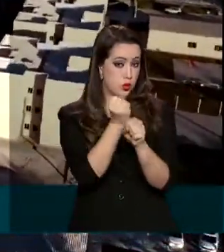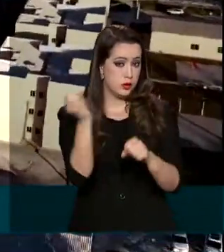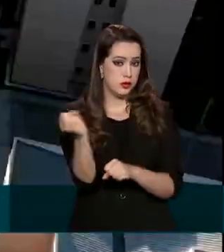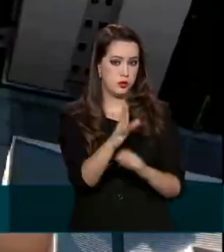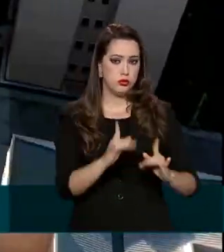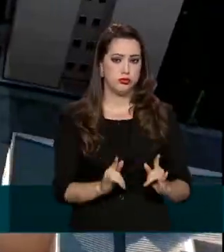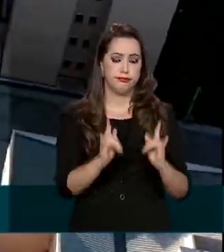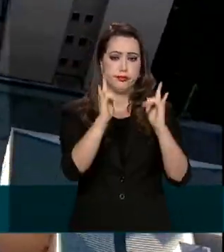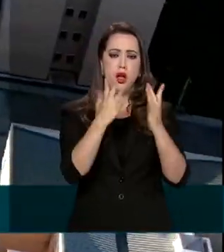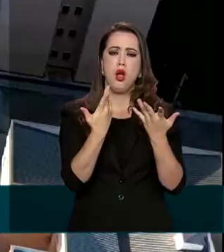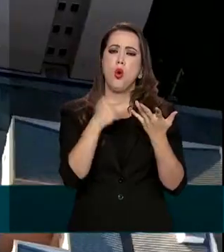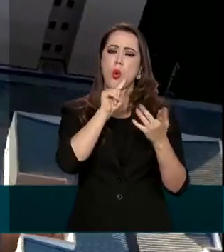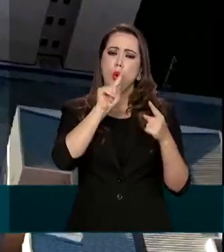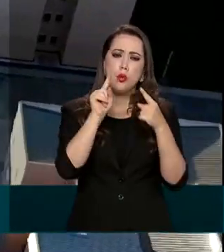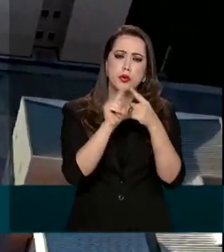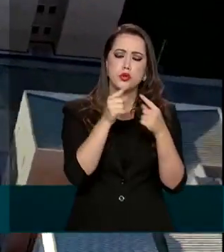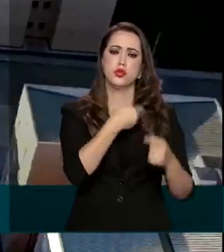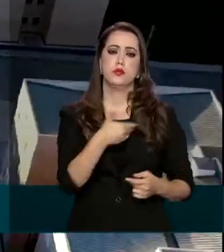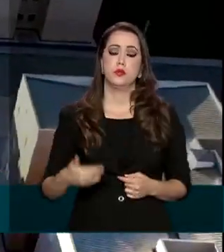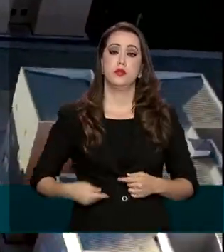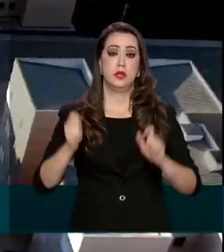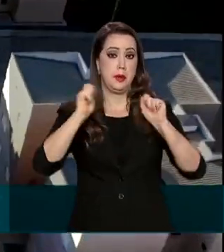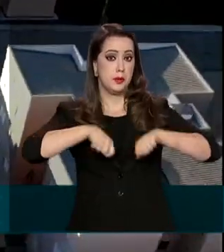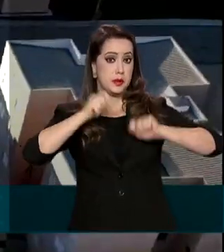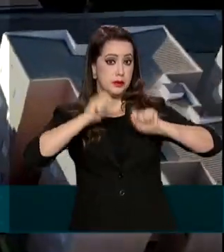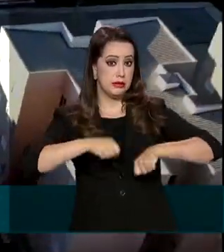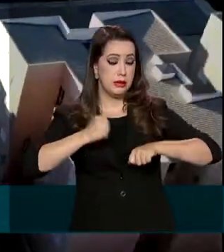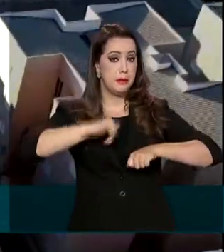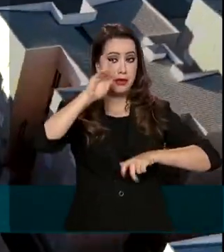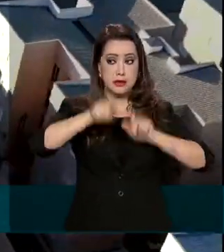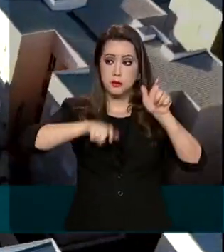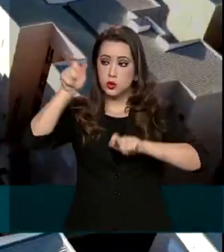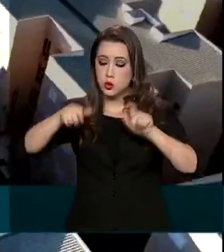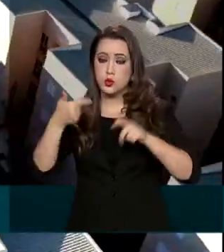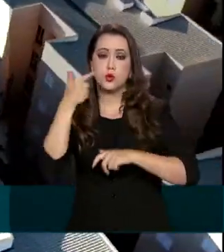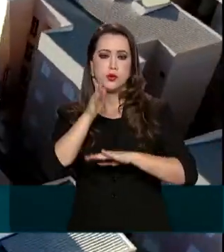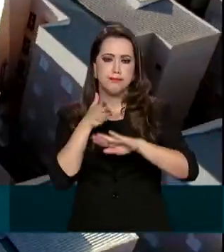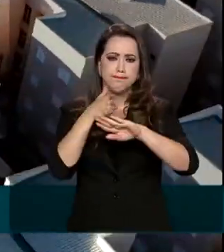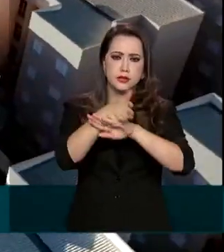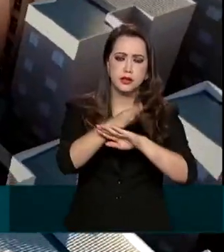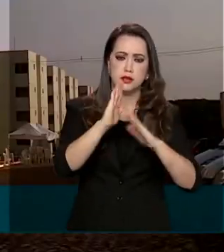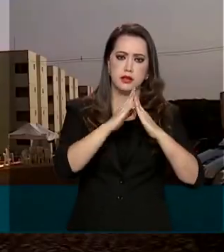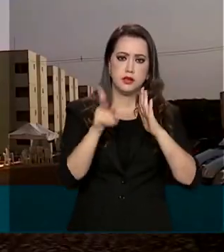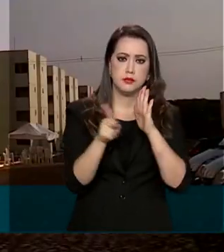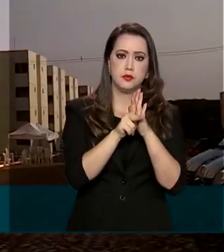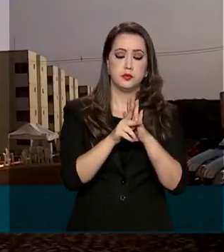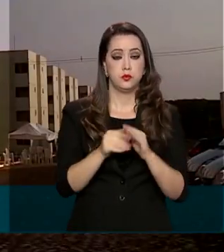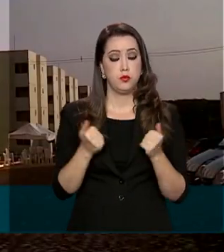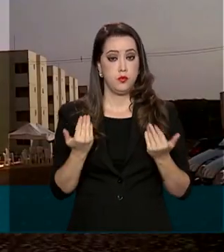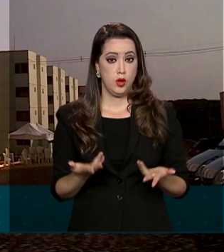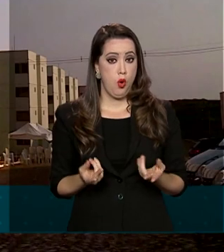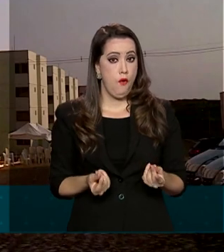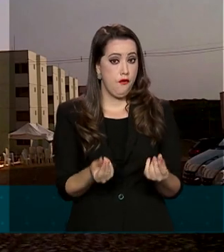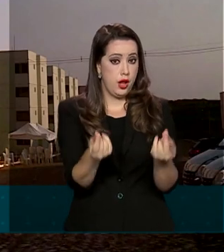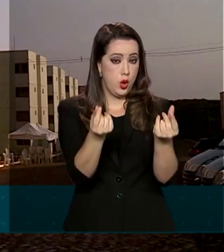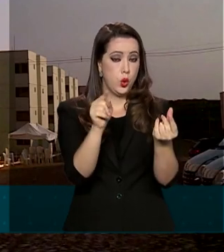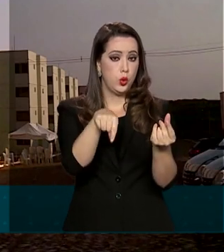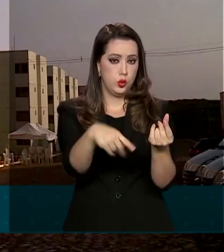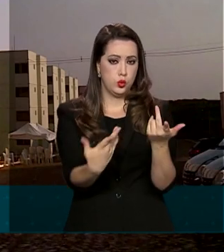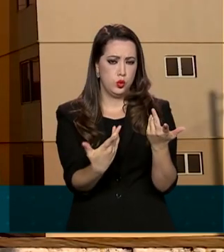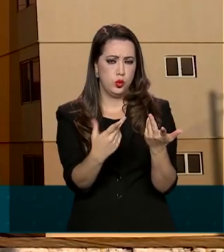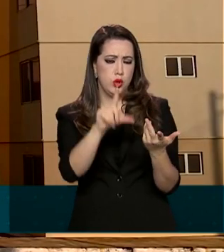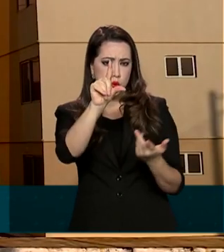novas unidades. A meta do governo é permitir que mais brasileiros tenham acesso à casa própria. Com o custo dos agentes